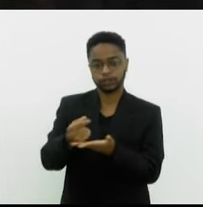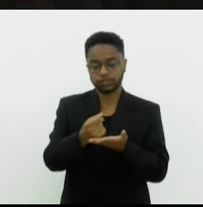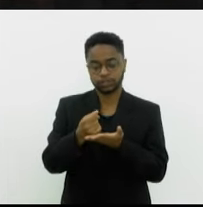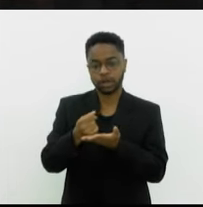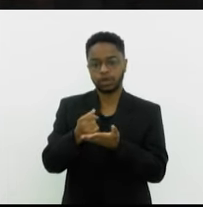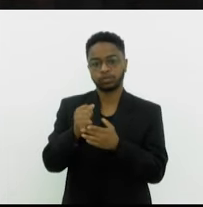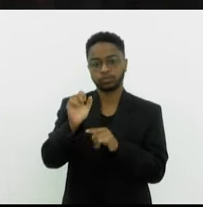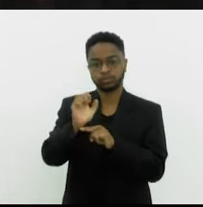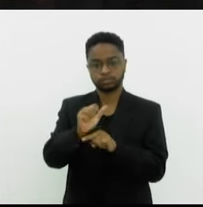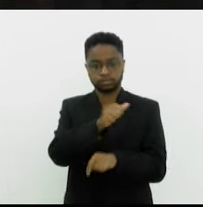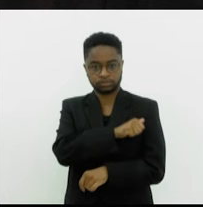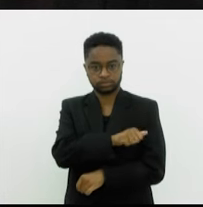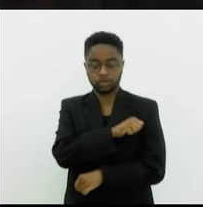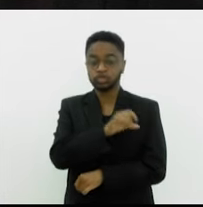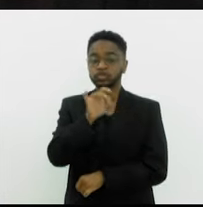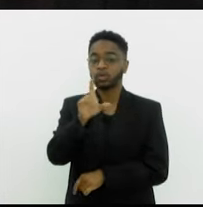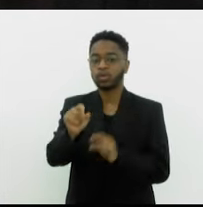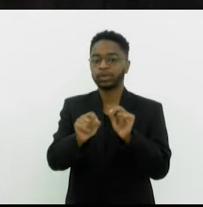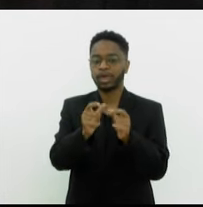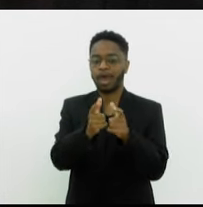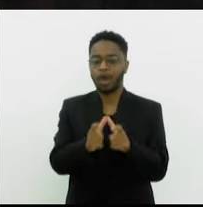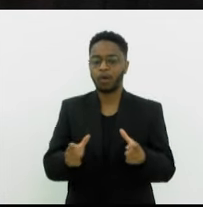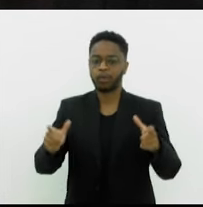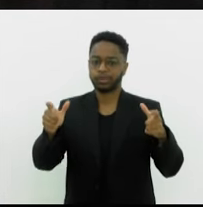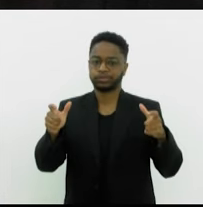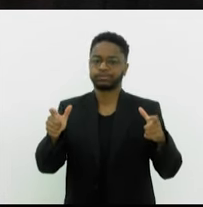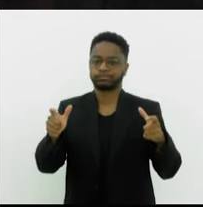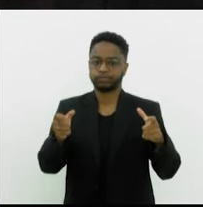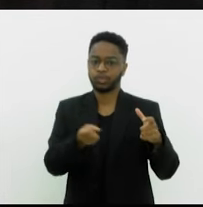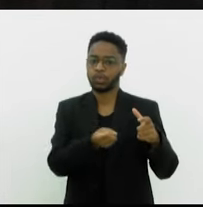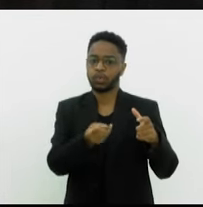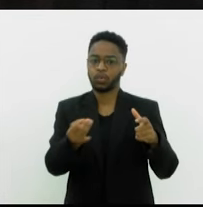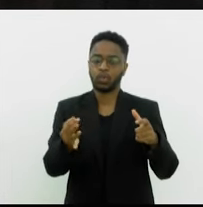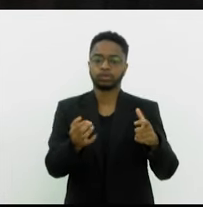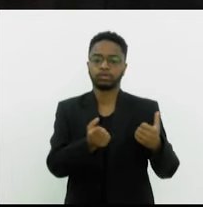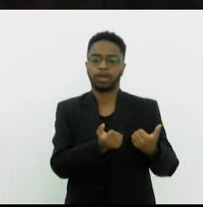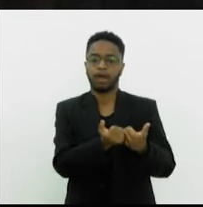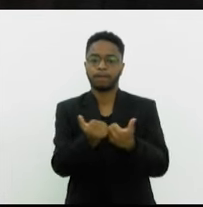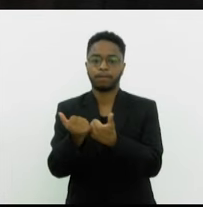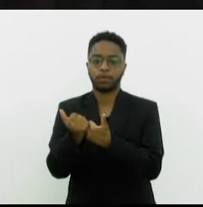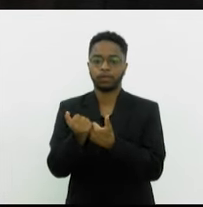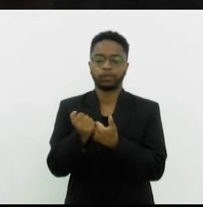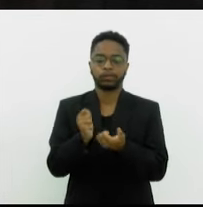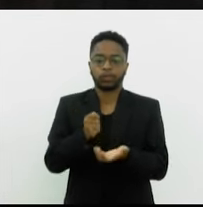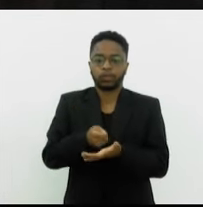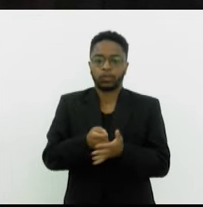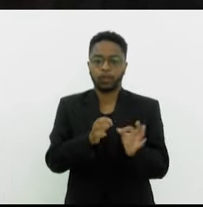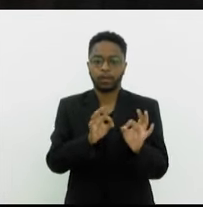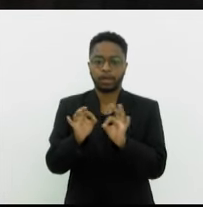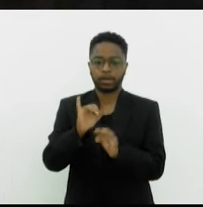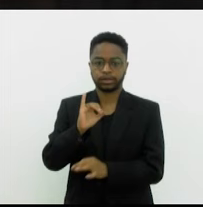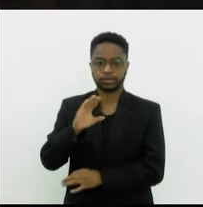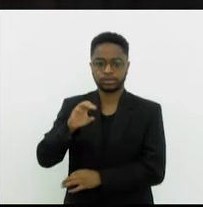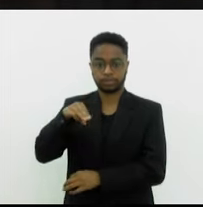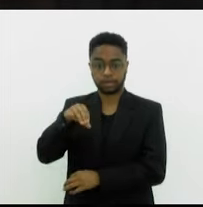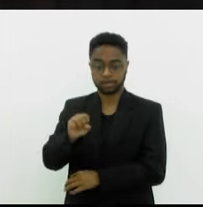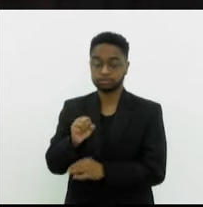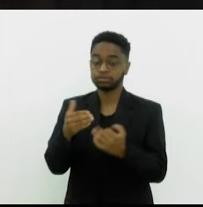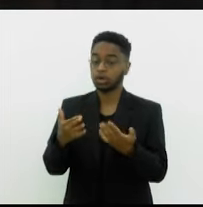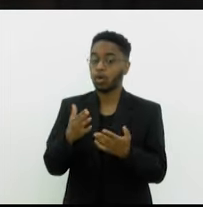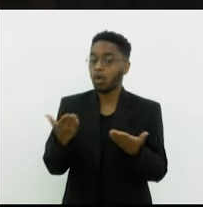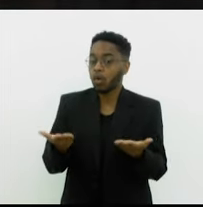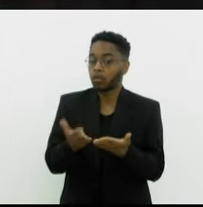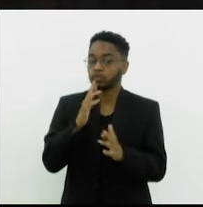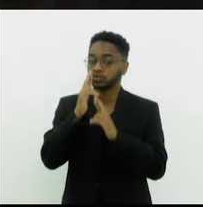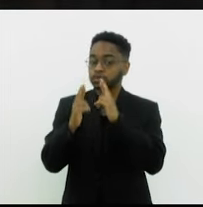fez ampliar os benefícios fiscais. E o resultado concreto hoje,